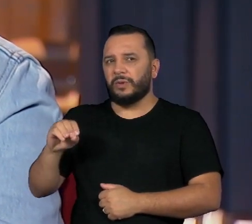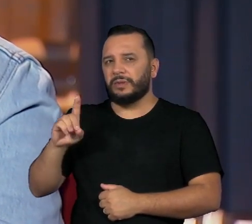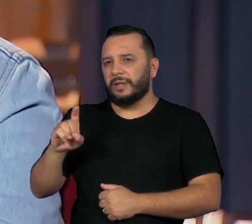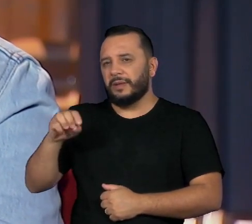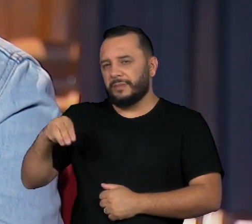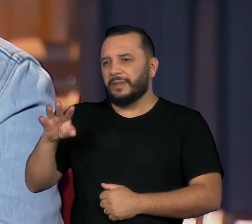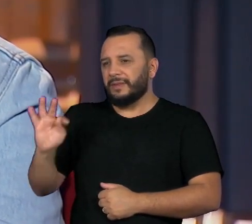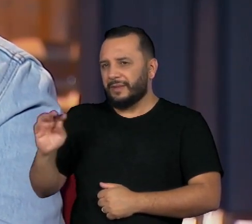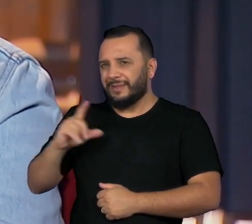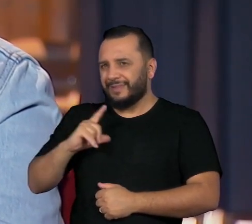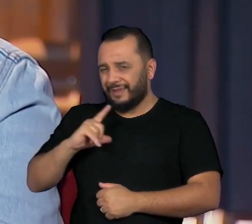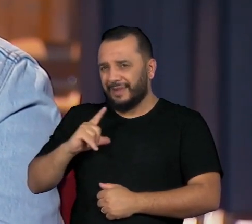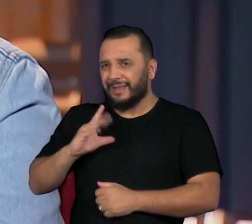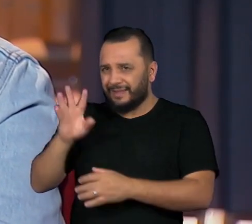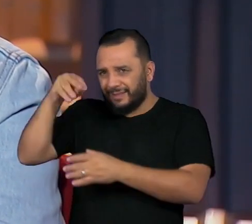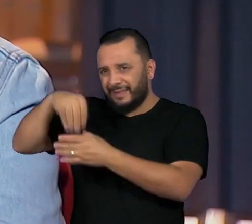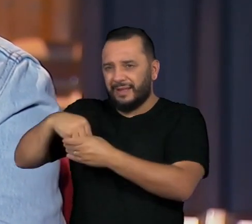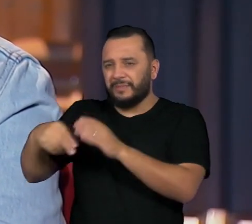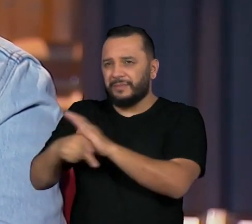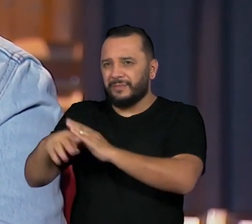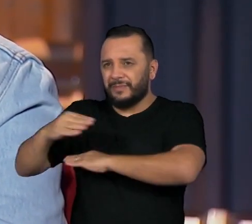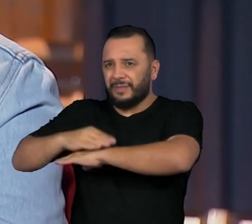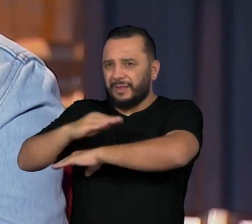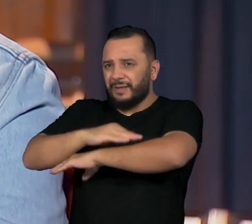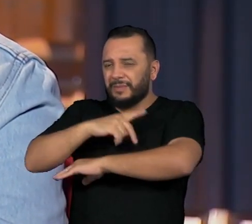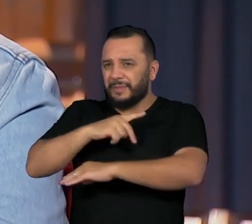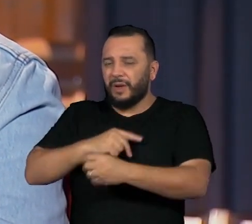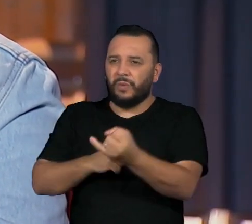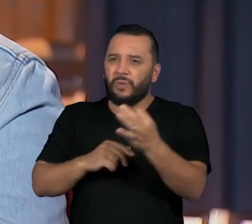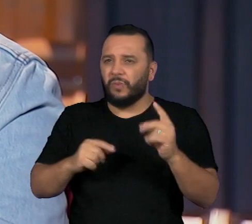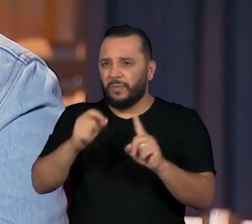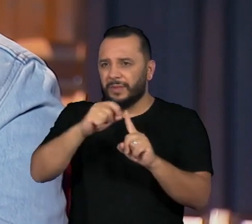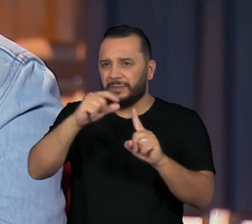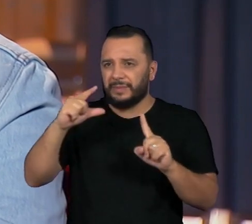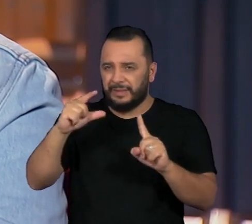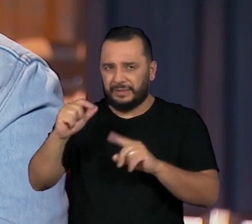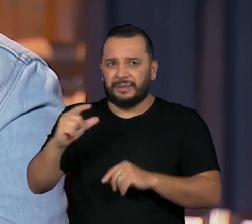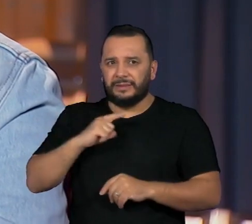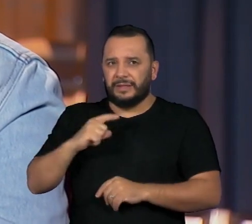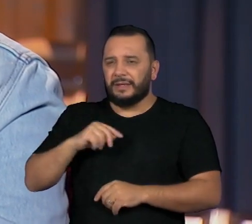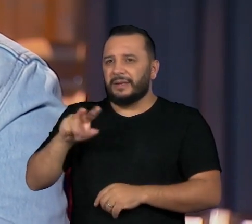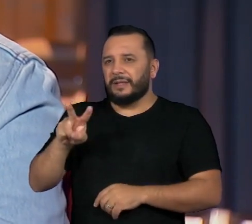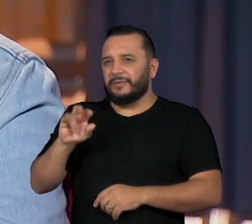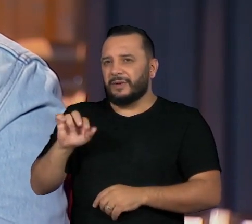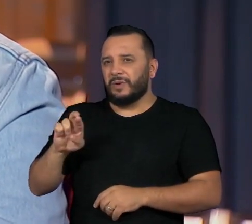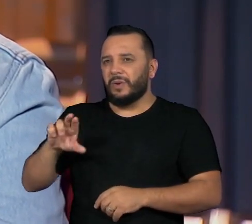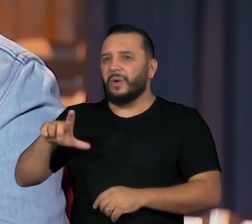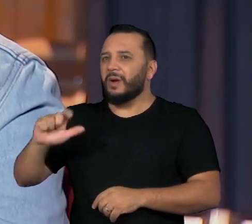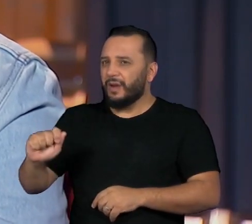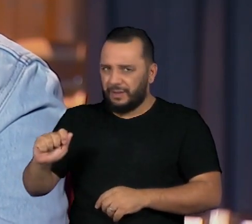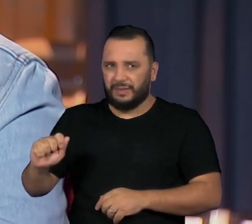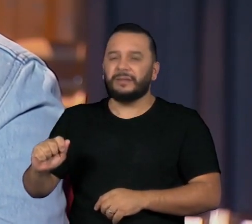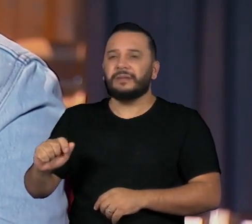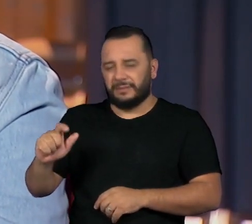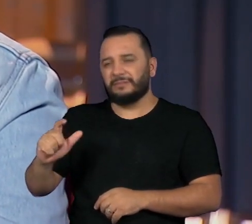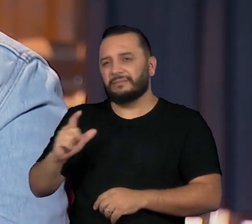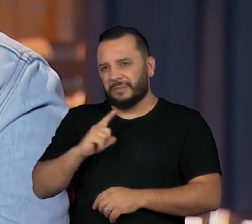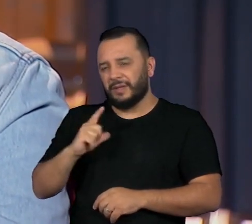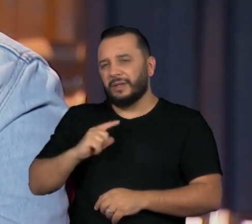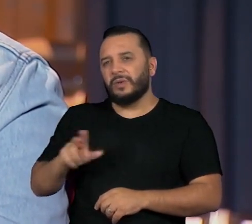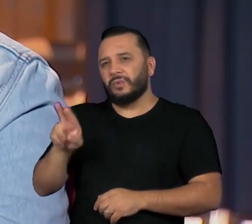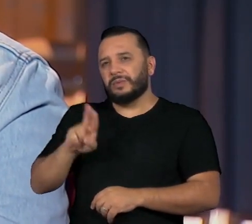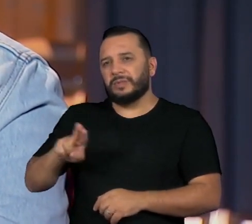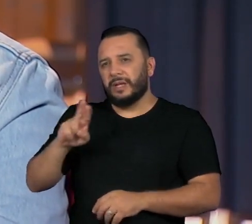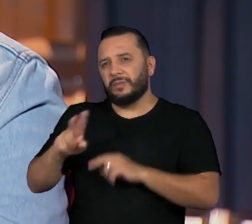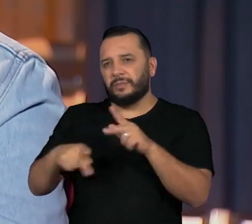está na secreção desse sapo, está também em algumas plantas, por exemplo, a virola, que faz parte da iacuana utilizada pelos Yanomami. E